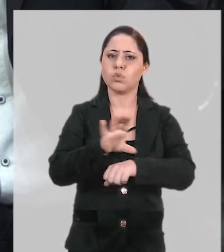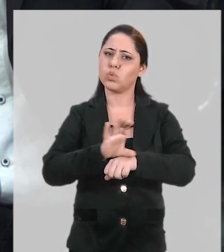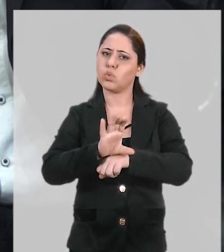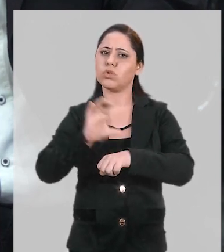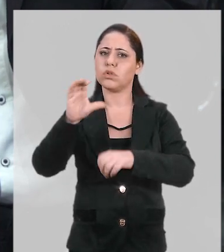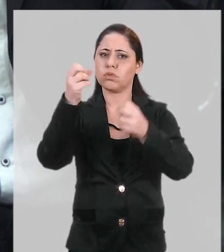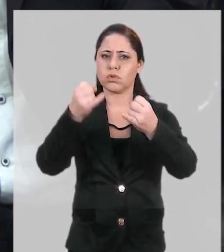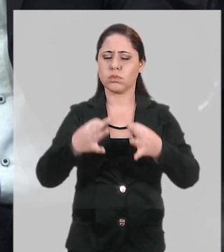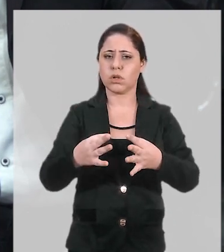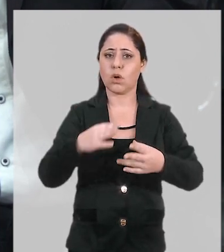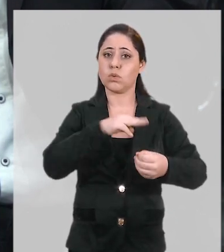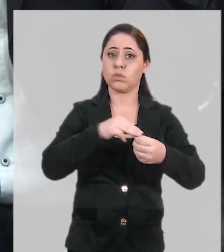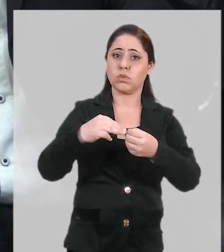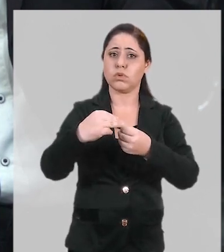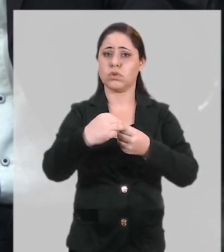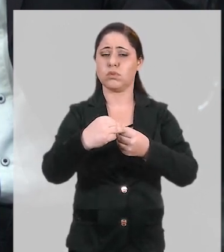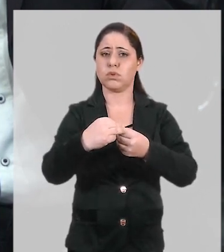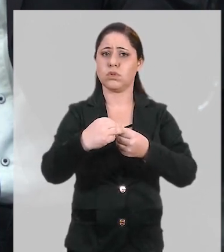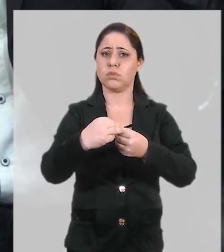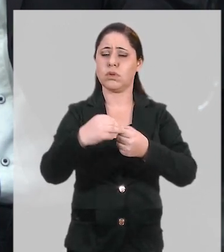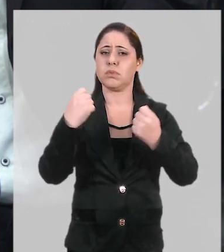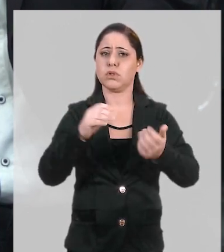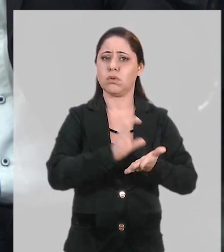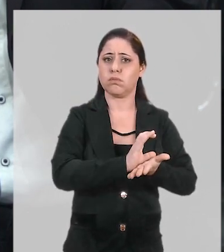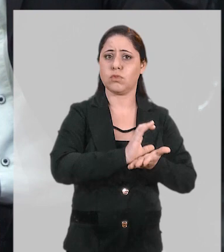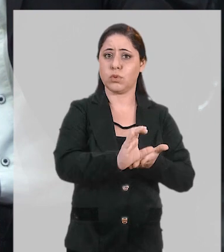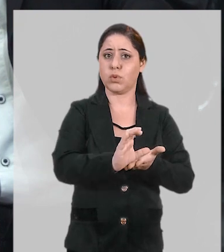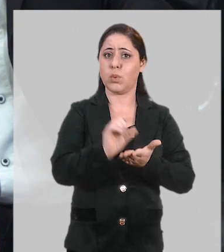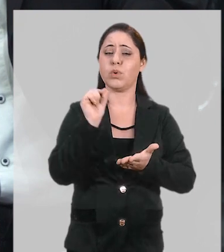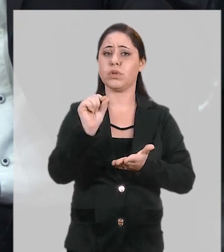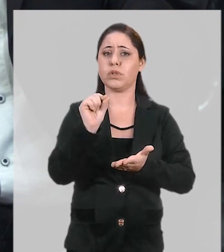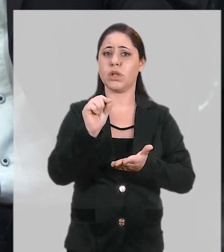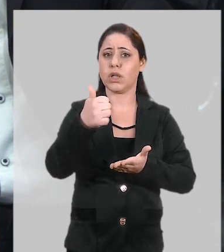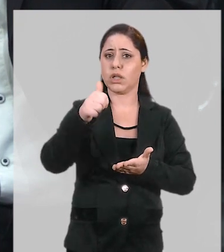constitucionais dizem que os municípios, o Estado tem que investir